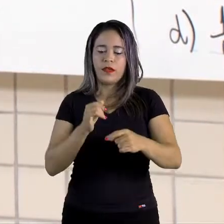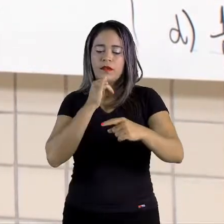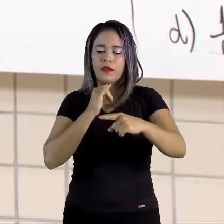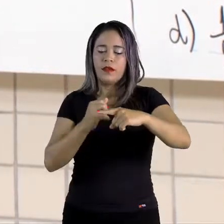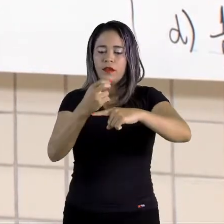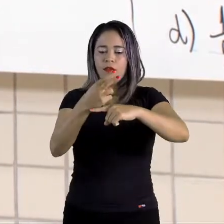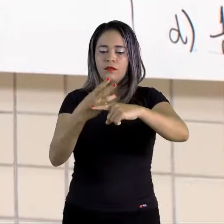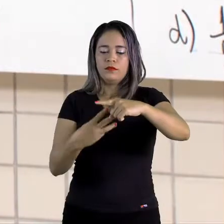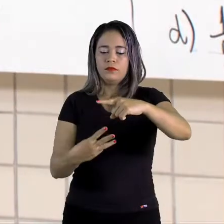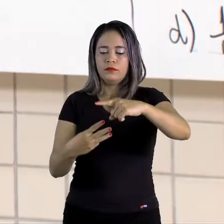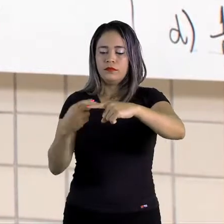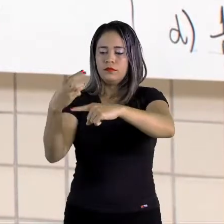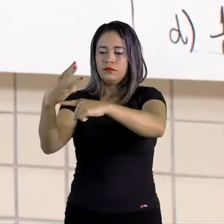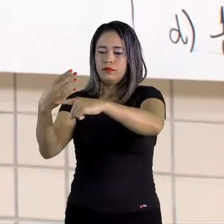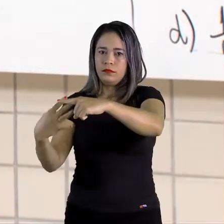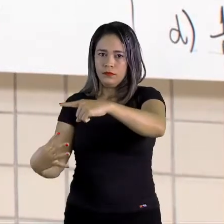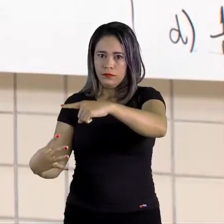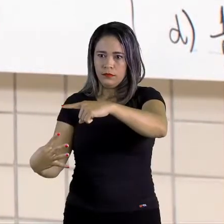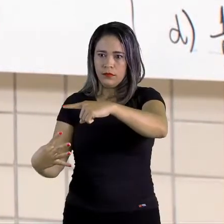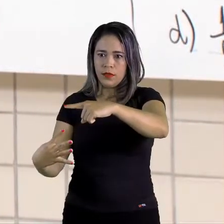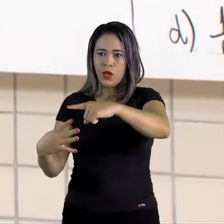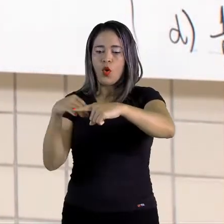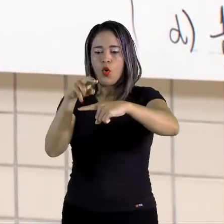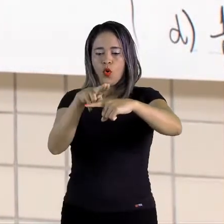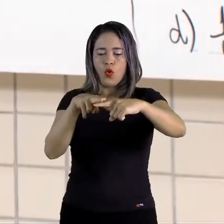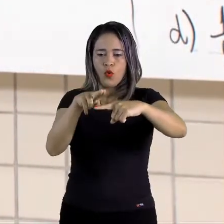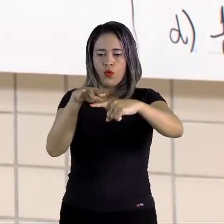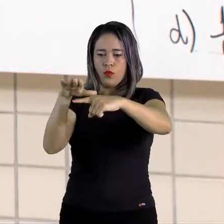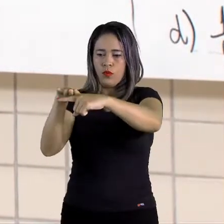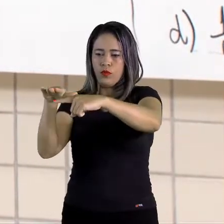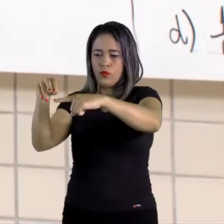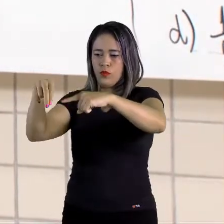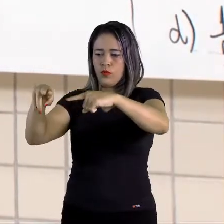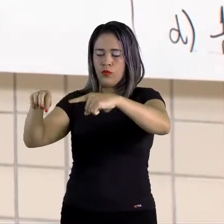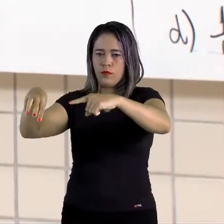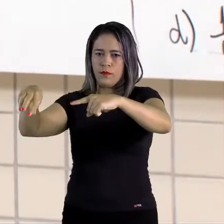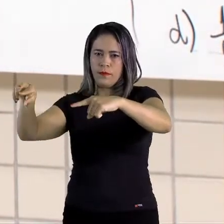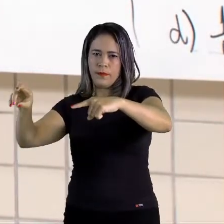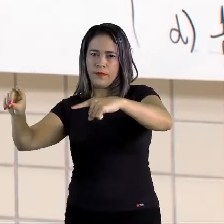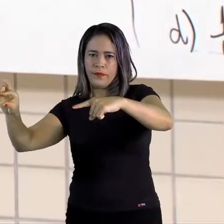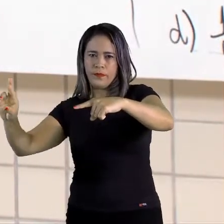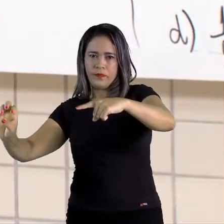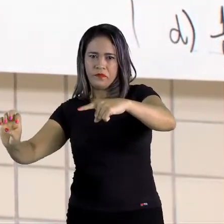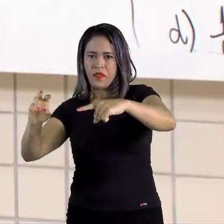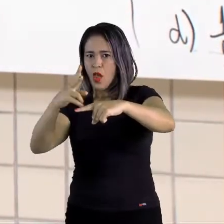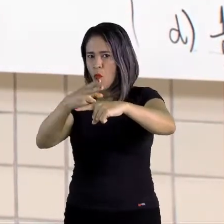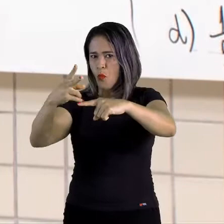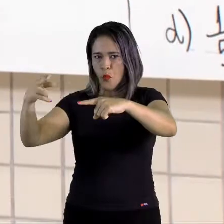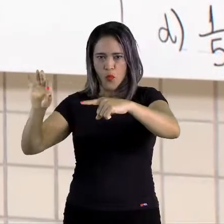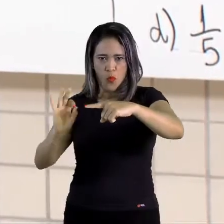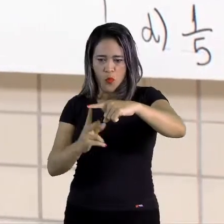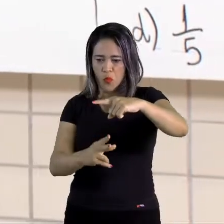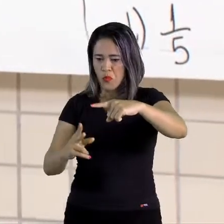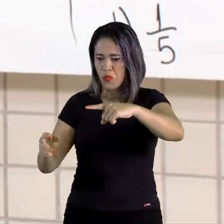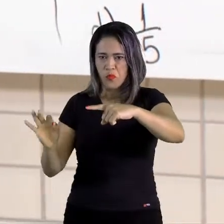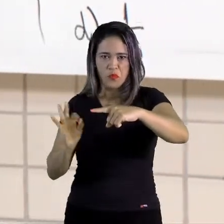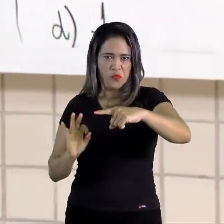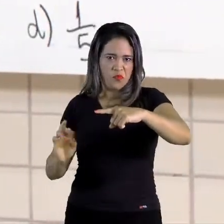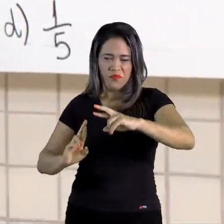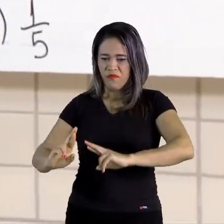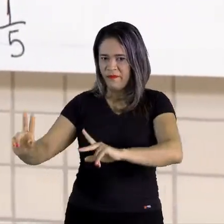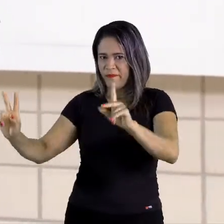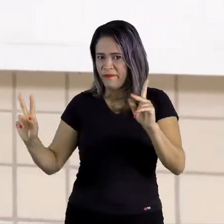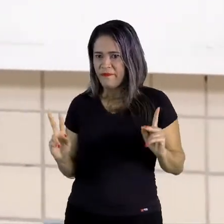e 3/4. Os numeradores não são iguais e os denominadores também. Vamos aqui comigo, o que eu